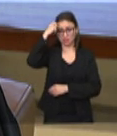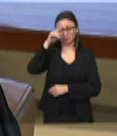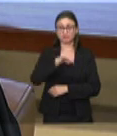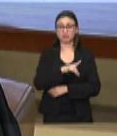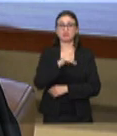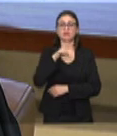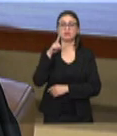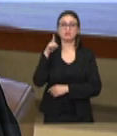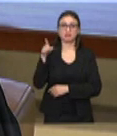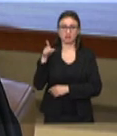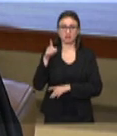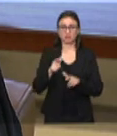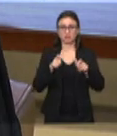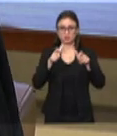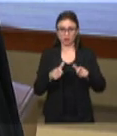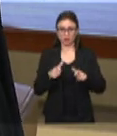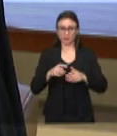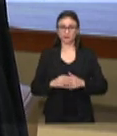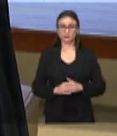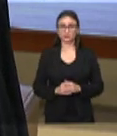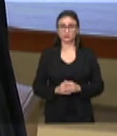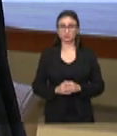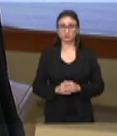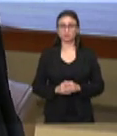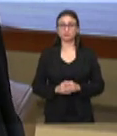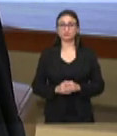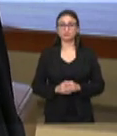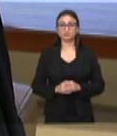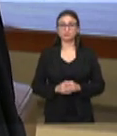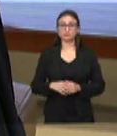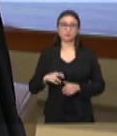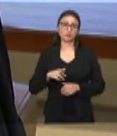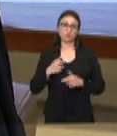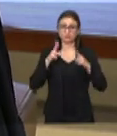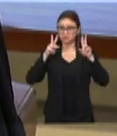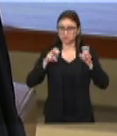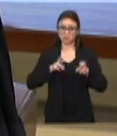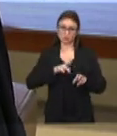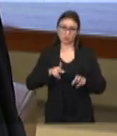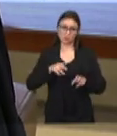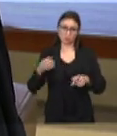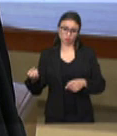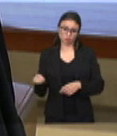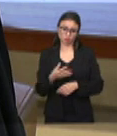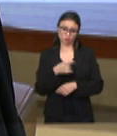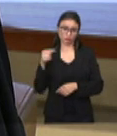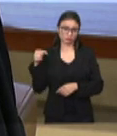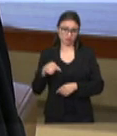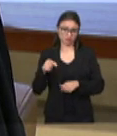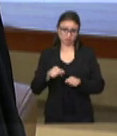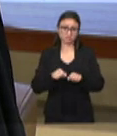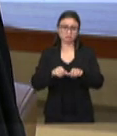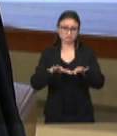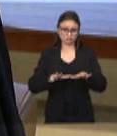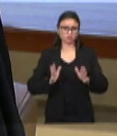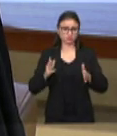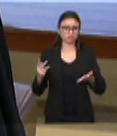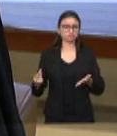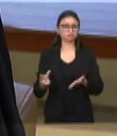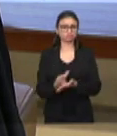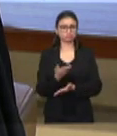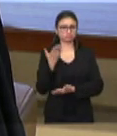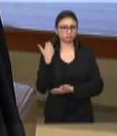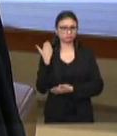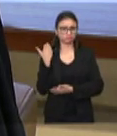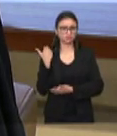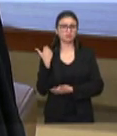naquela localidade. O tema em debate não é novo nesta corte. O plenário do Supremo já enfrentou, inclusive, em sede